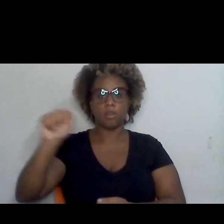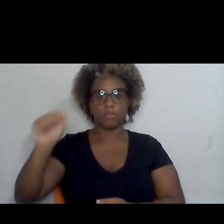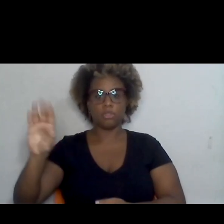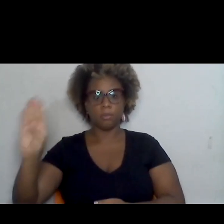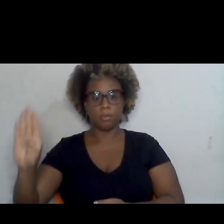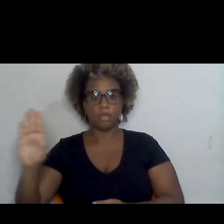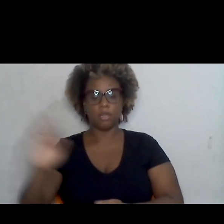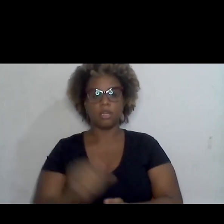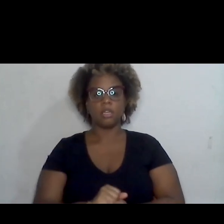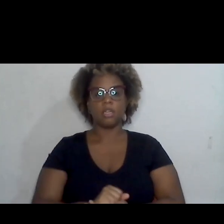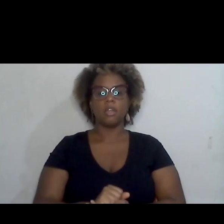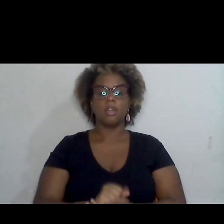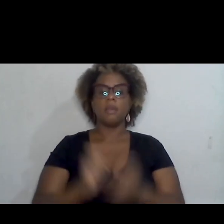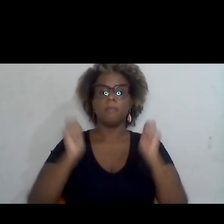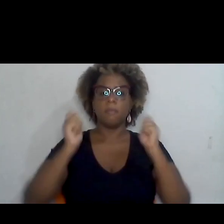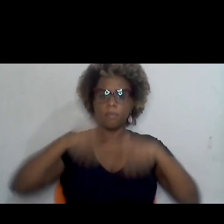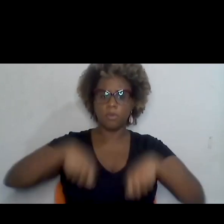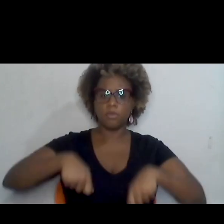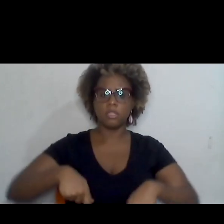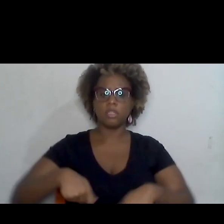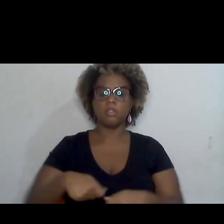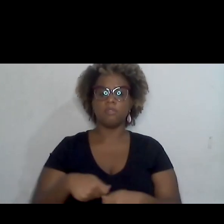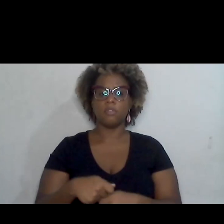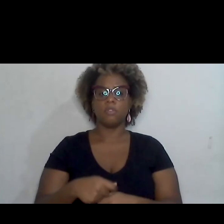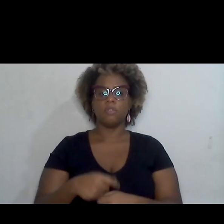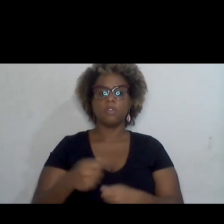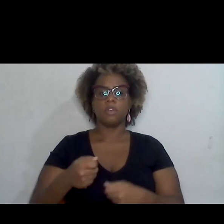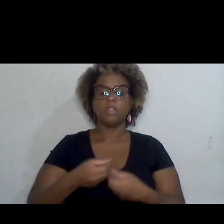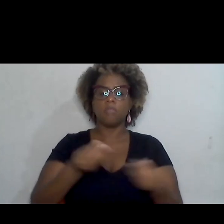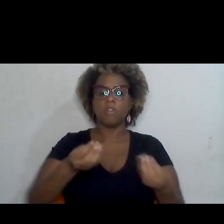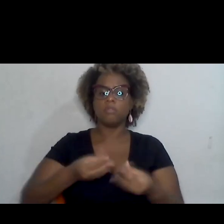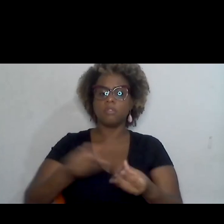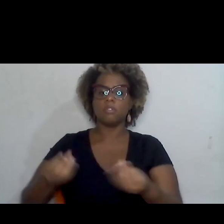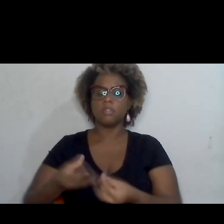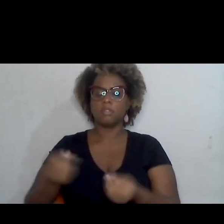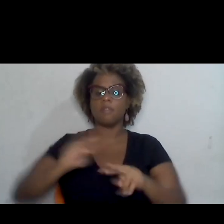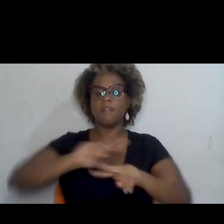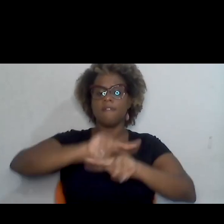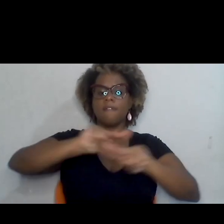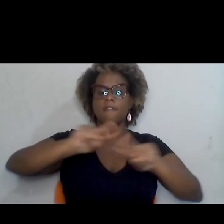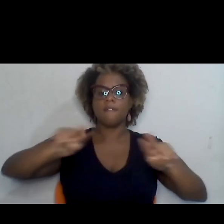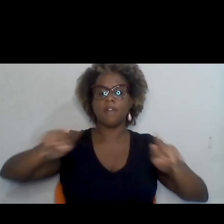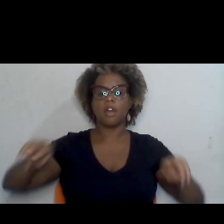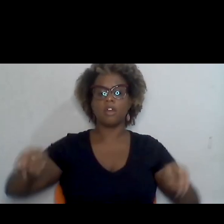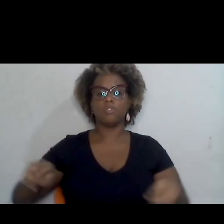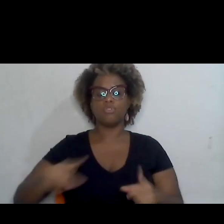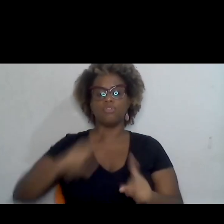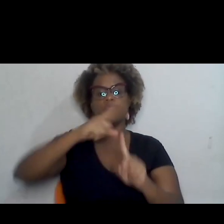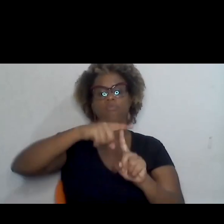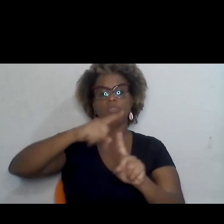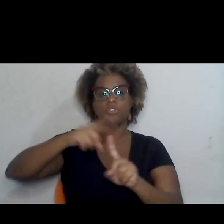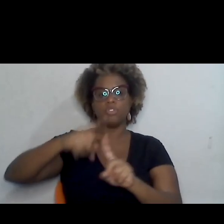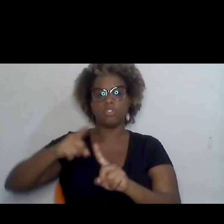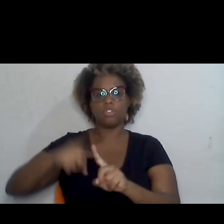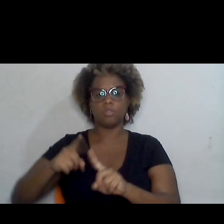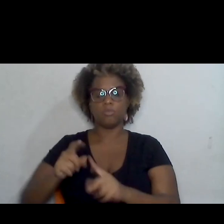essa possibilidade que a gente explore outros formatos, que não aquele formato que nós conhecemos, engessado, do SIC, e que eu sei que muitos